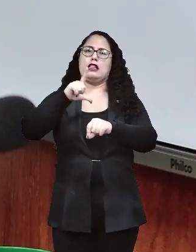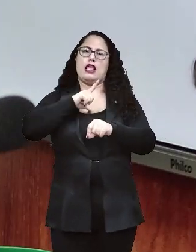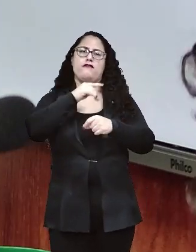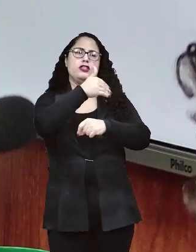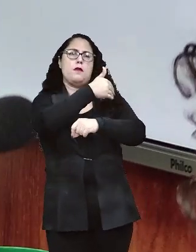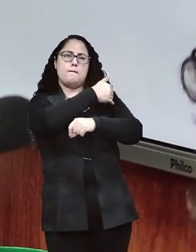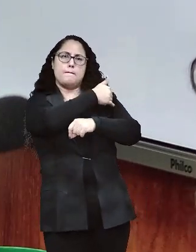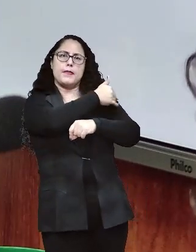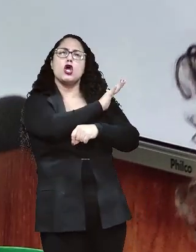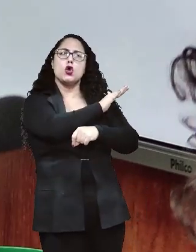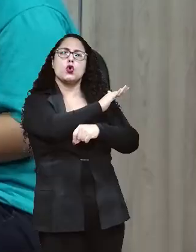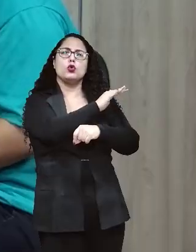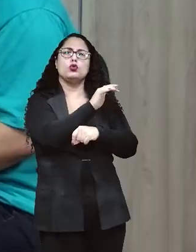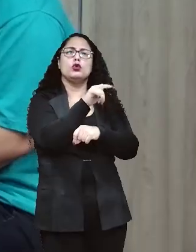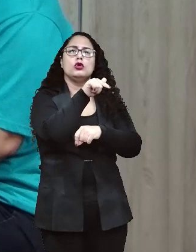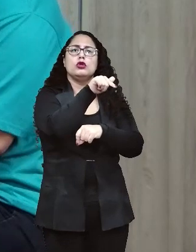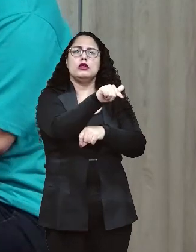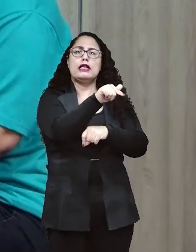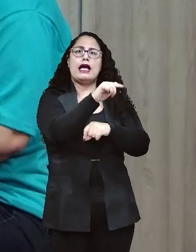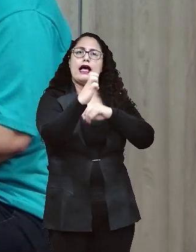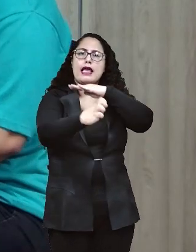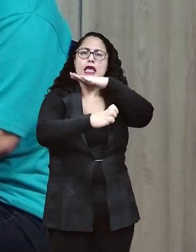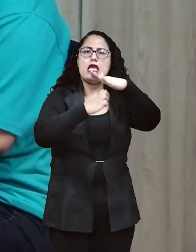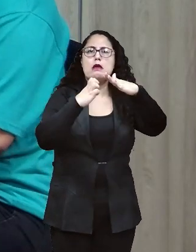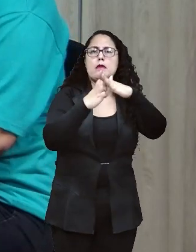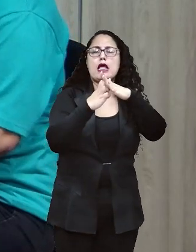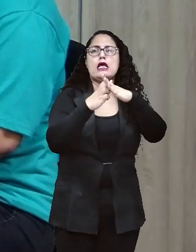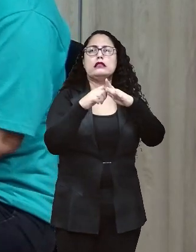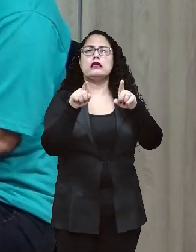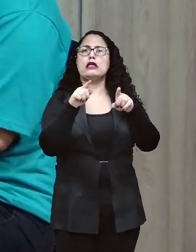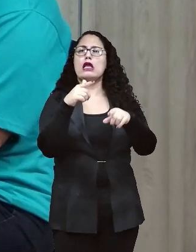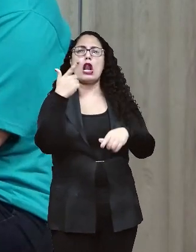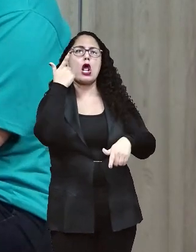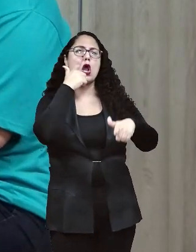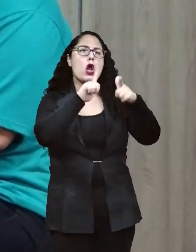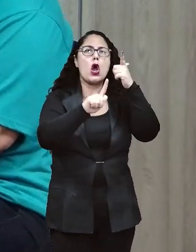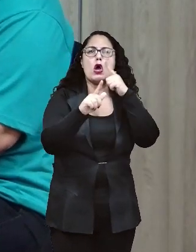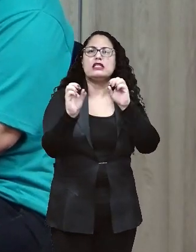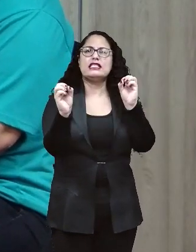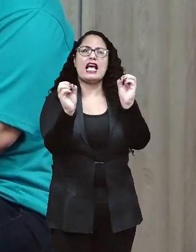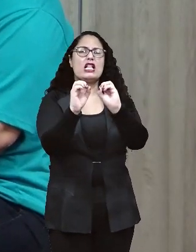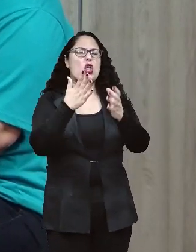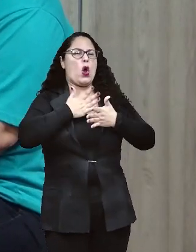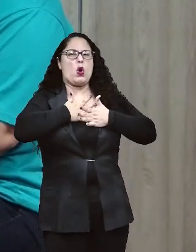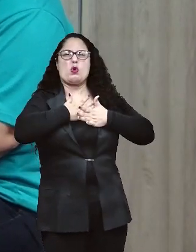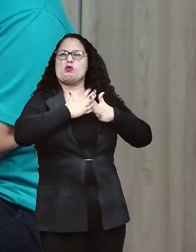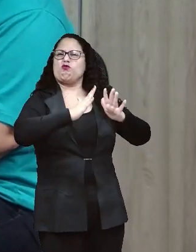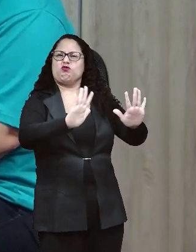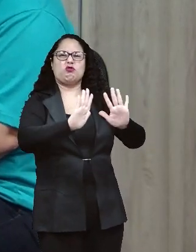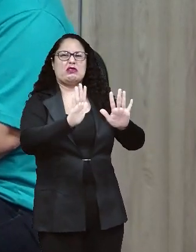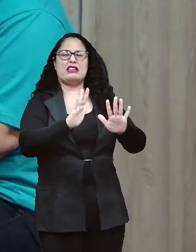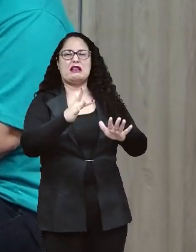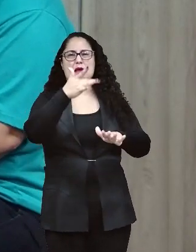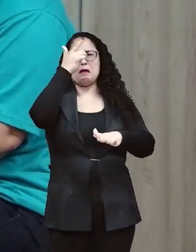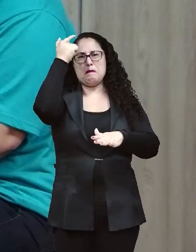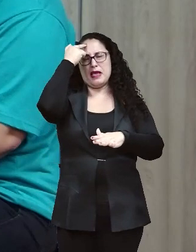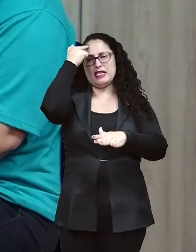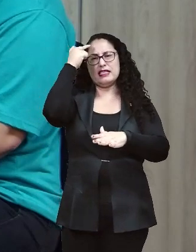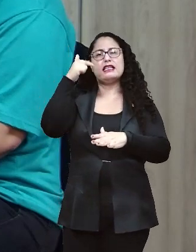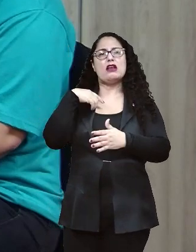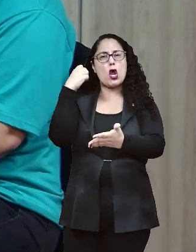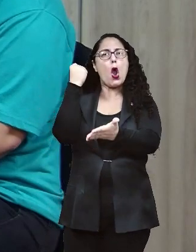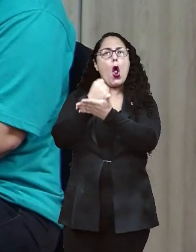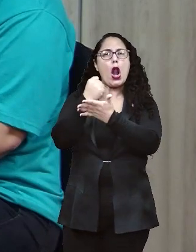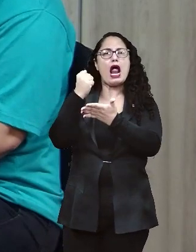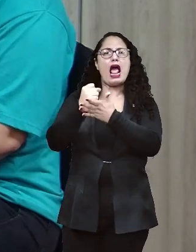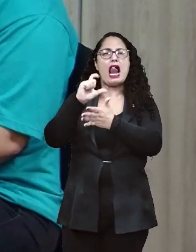né, Sim. das empresas, tem empresa, inclusive, que não consegue nem gosta, a pessoa sai de lá achando que estava contratada